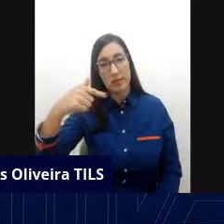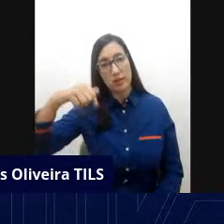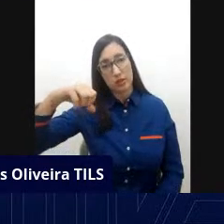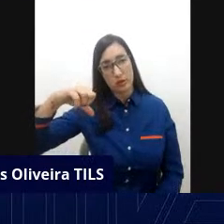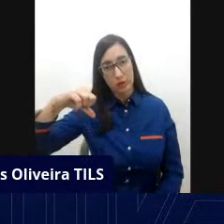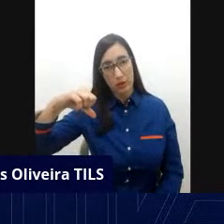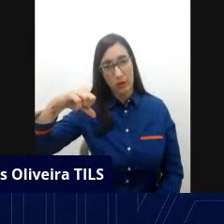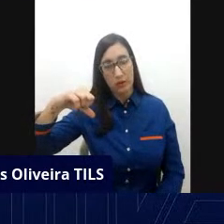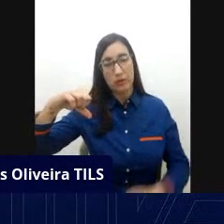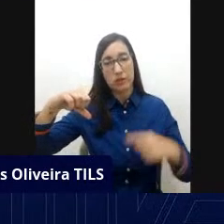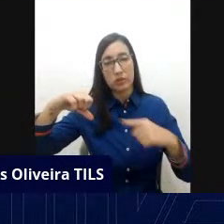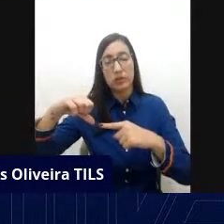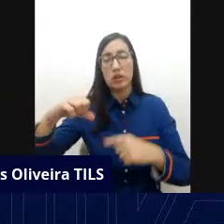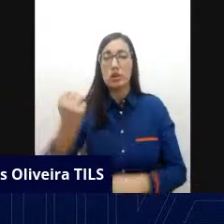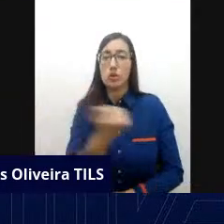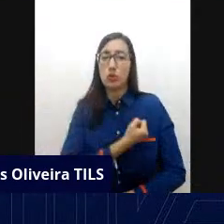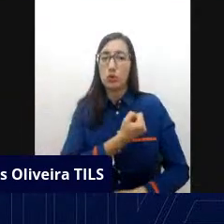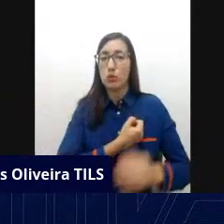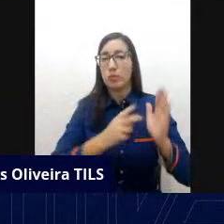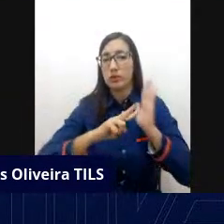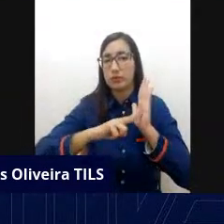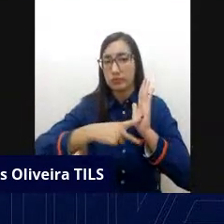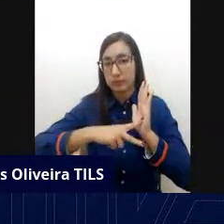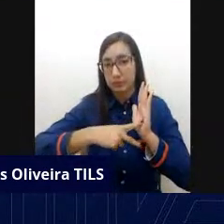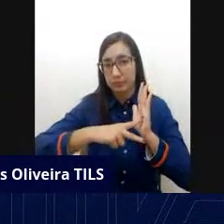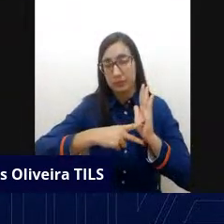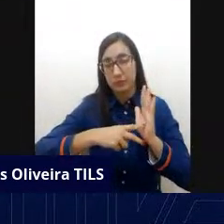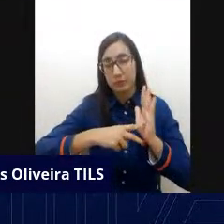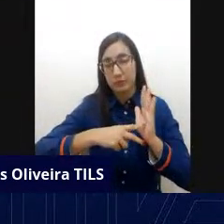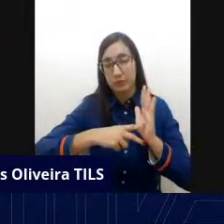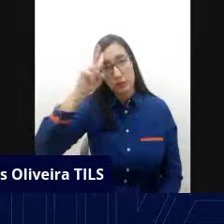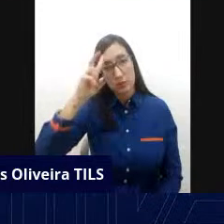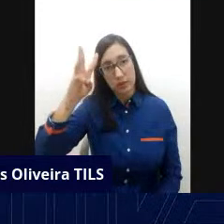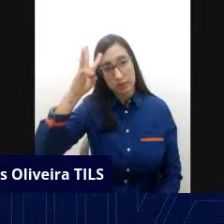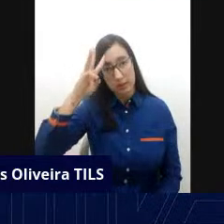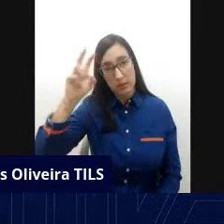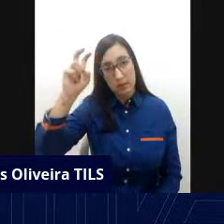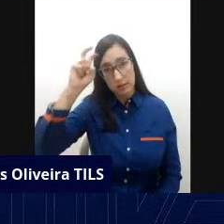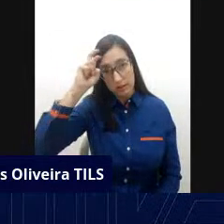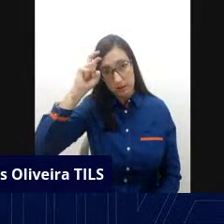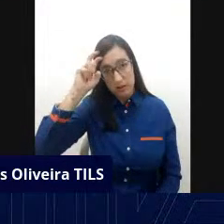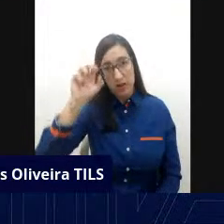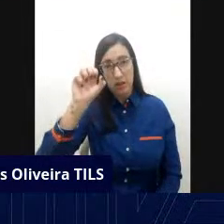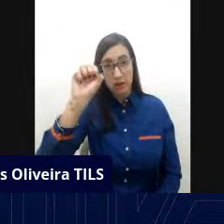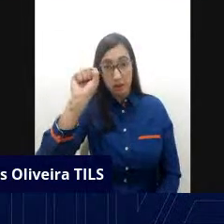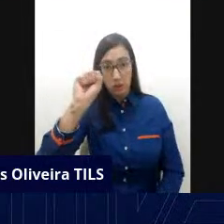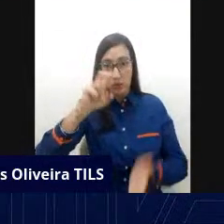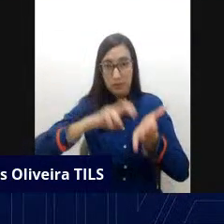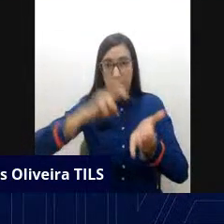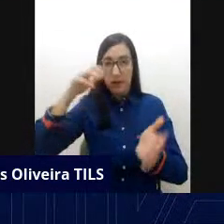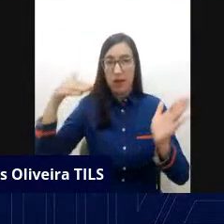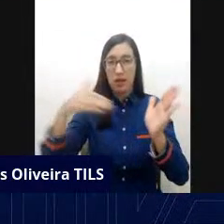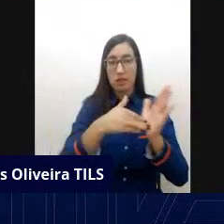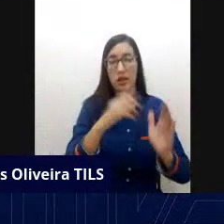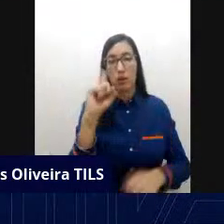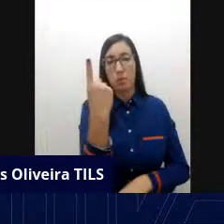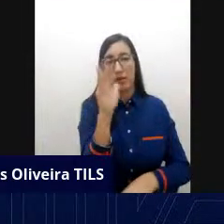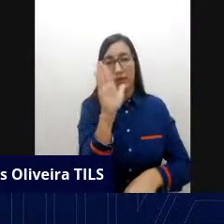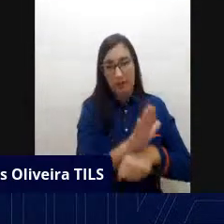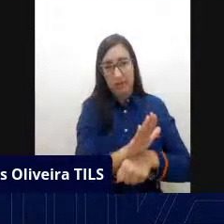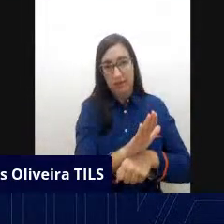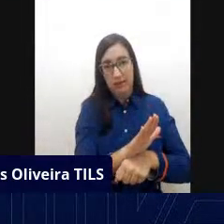É, segunda, terças e quinta, de 8 a 1, as companheiras, porque eu sei que tem alguma companheira que deve estar assistindo nossa live,